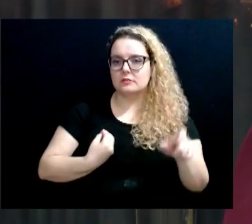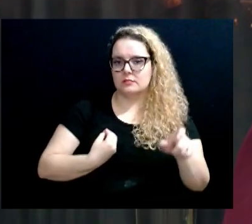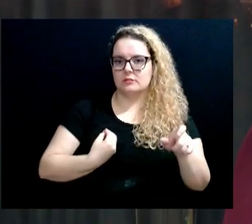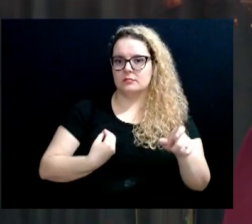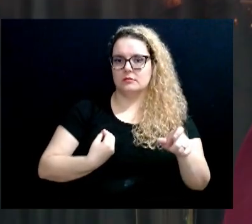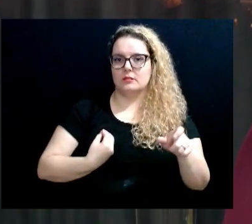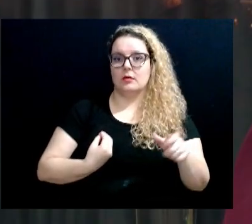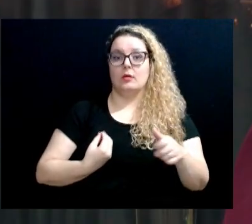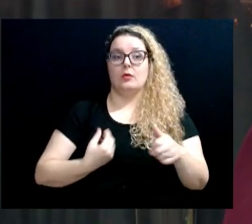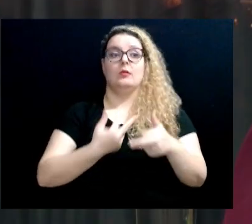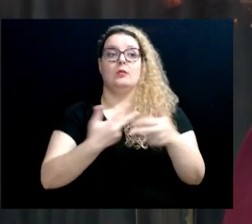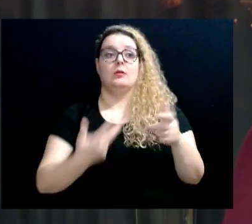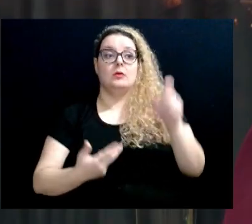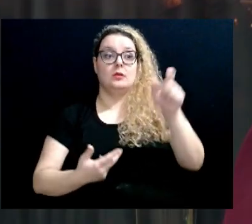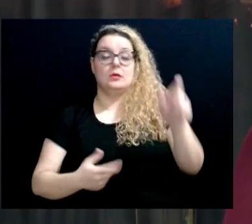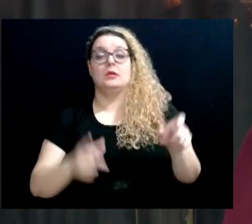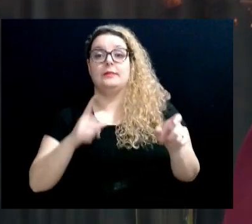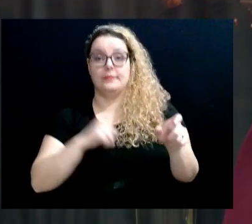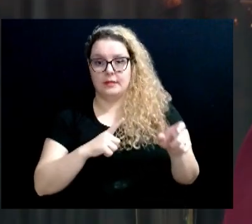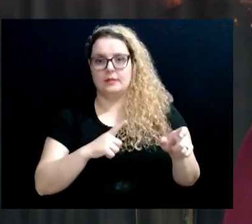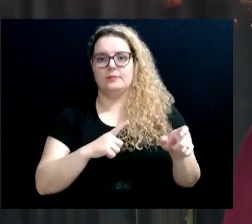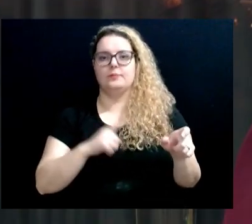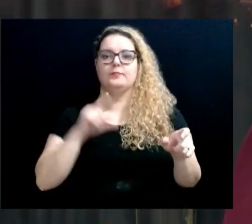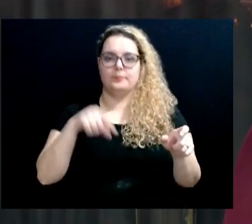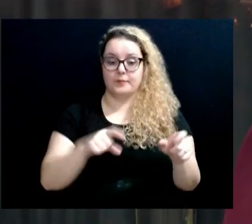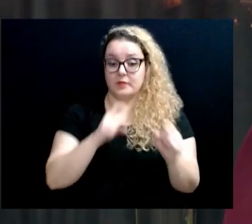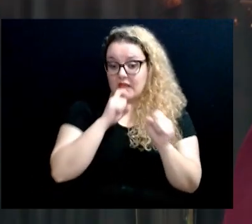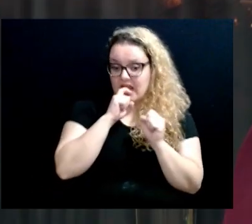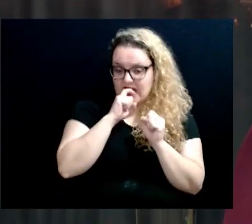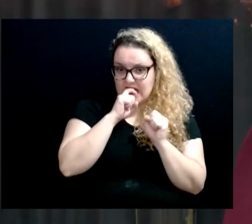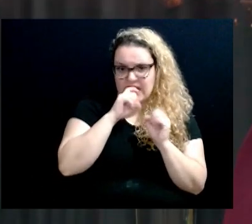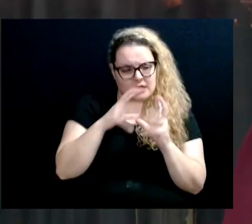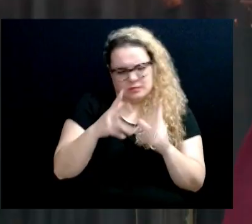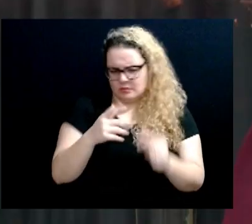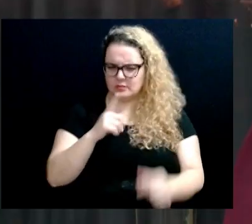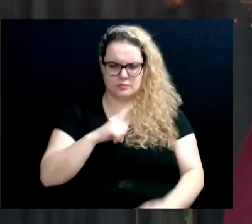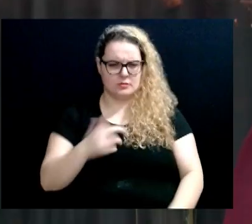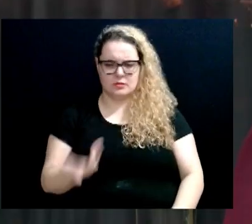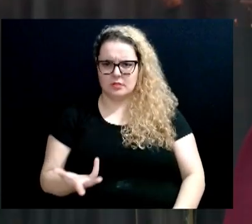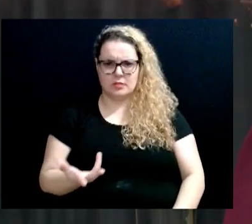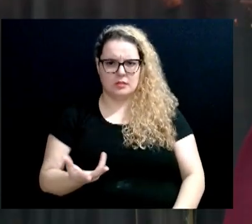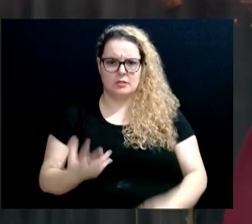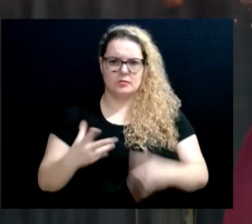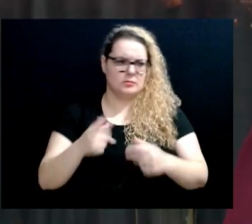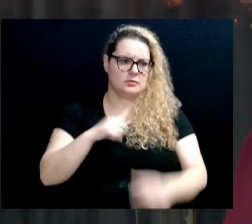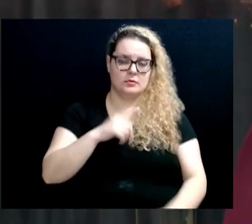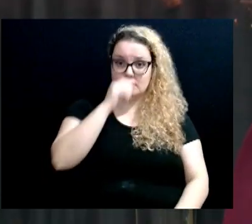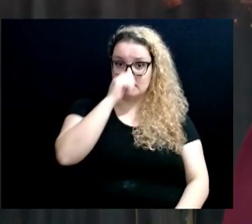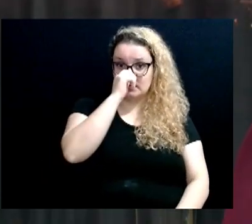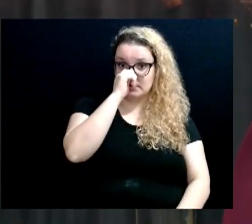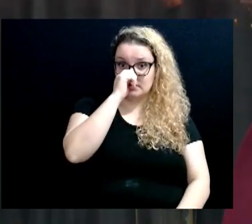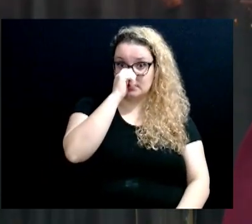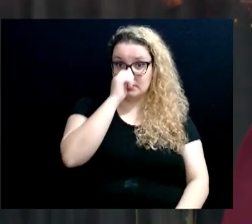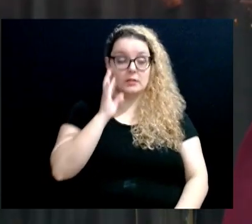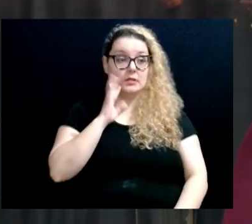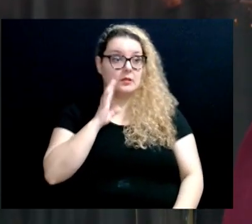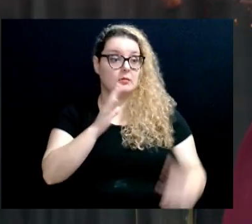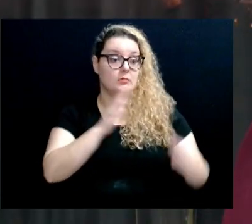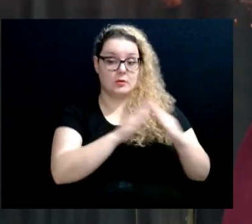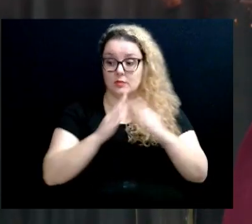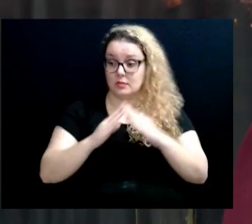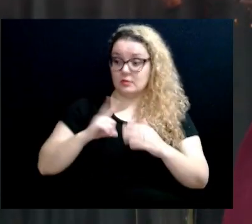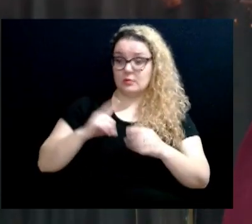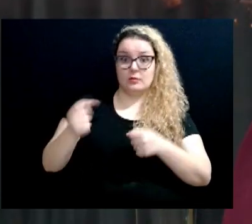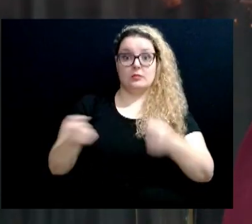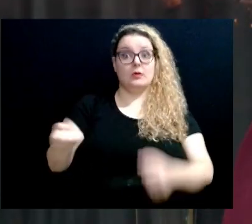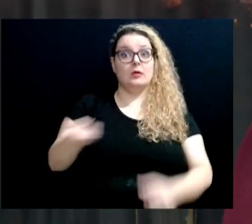outro tem. Isso é inveja. E todo mundo sente. Todo mundo tem isso. Nossa, que legal, meu vizinho apareceu com um carro, né? Novo. Nossa,